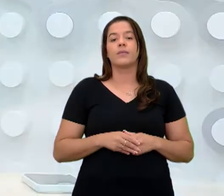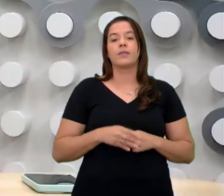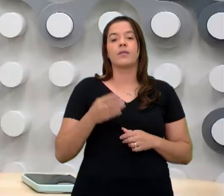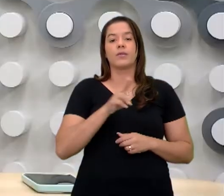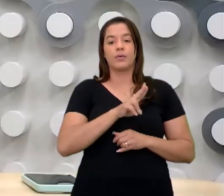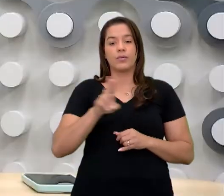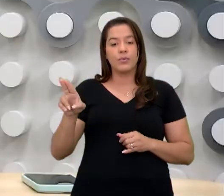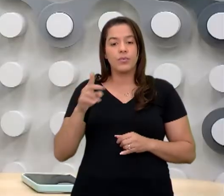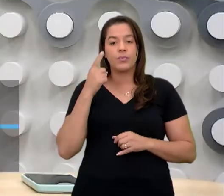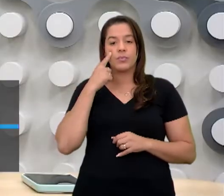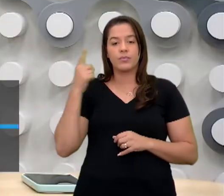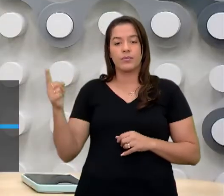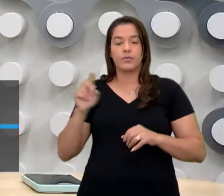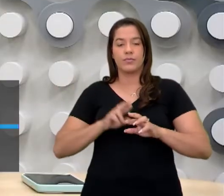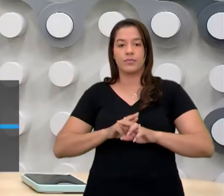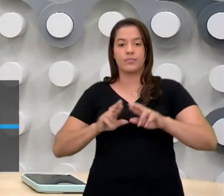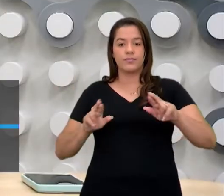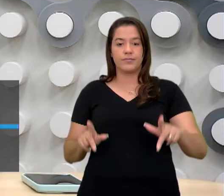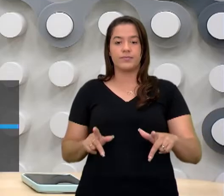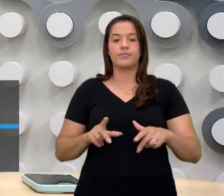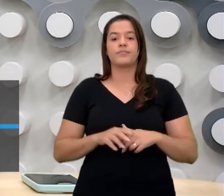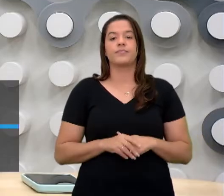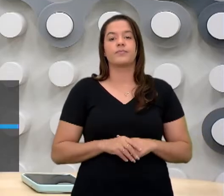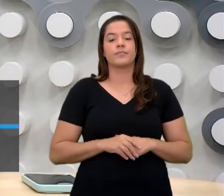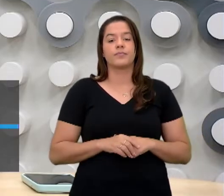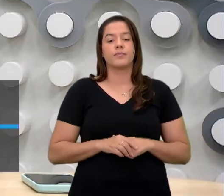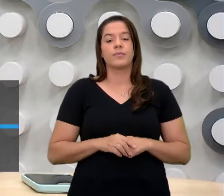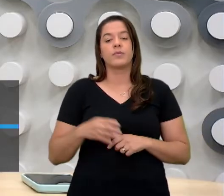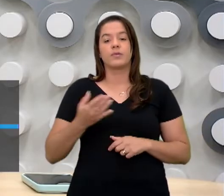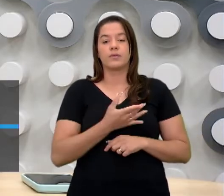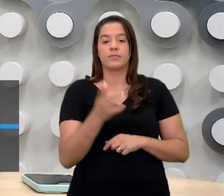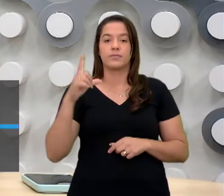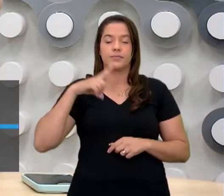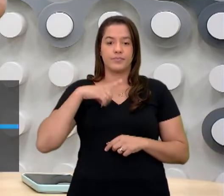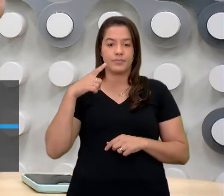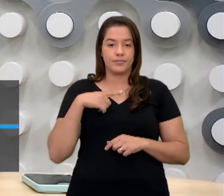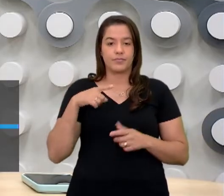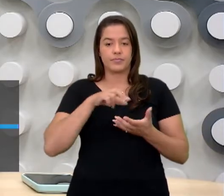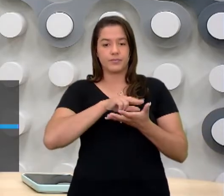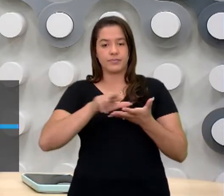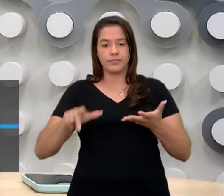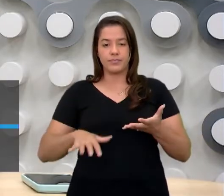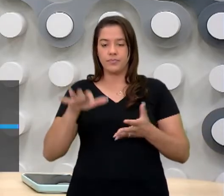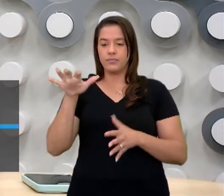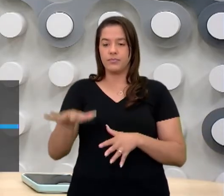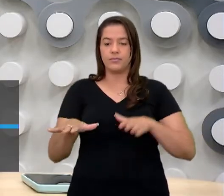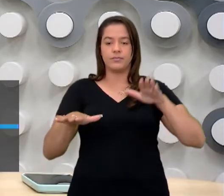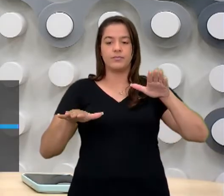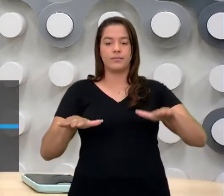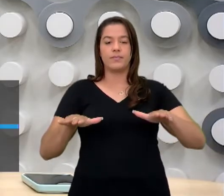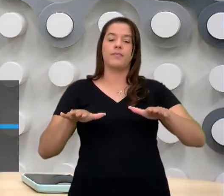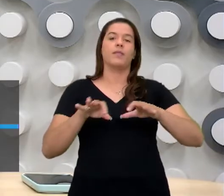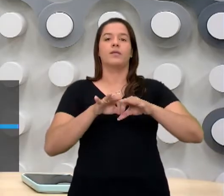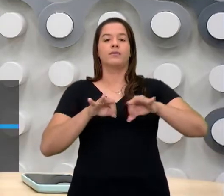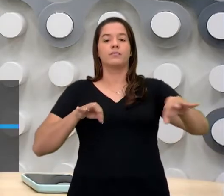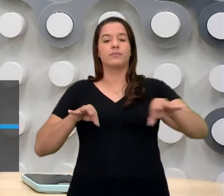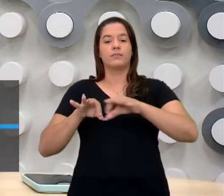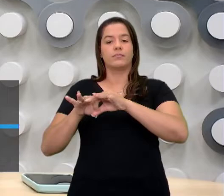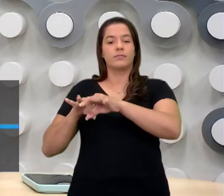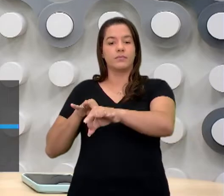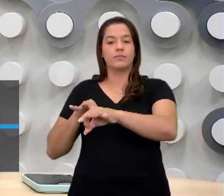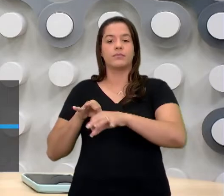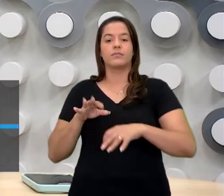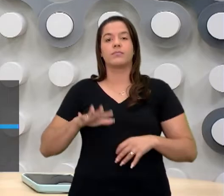diz, né, divergente, né? Então essas placas acabam tendo aí lados opostos, eles vão se afastando. Então quando a gente